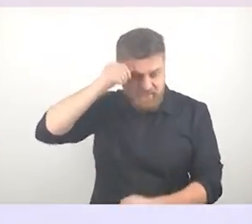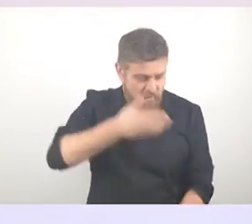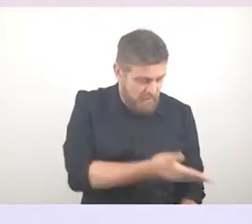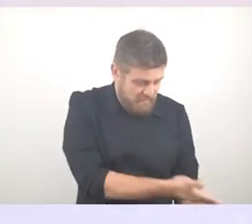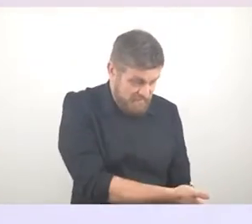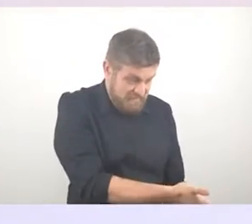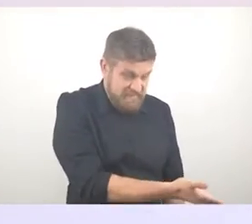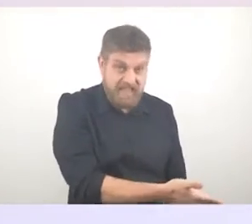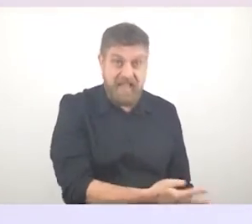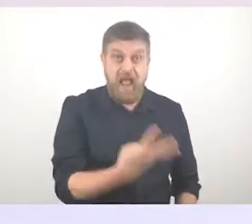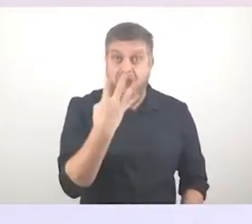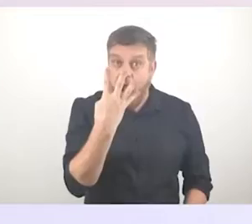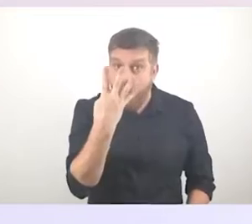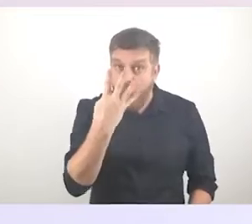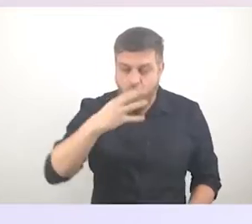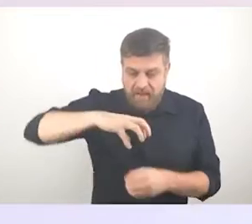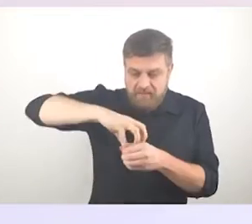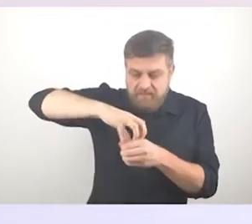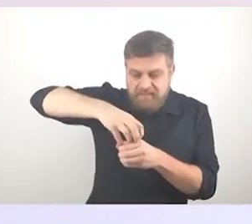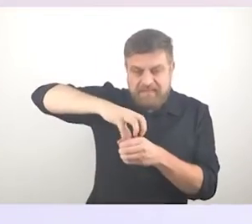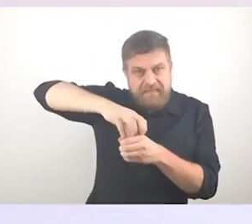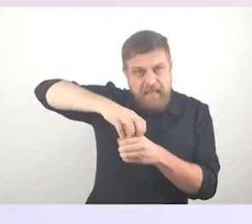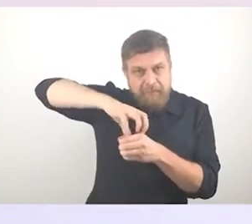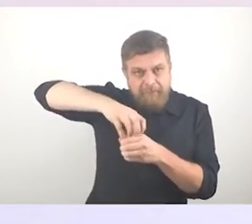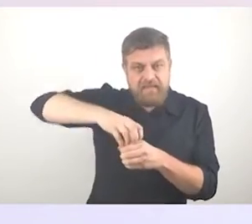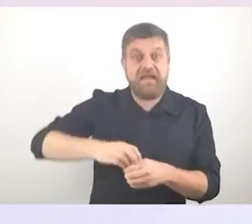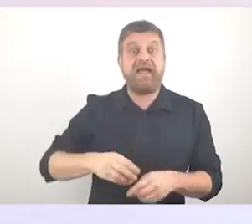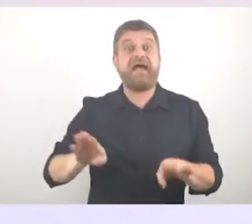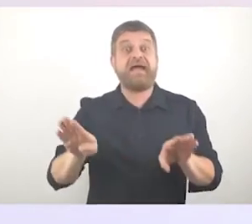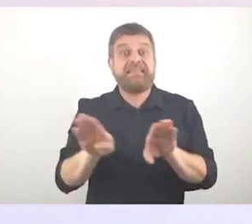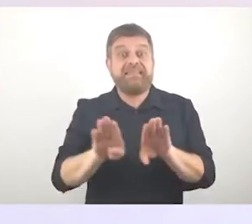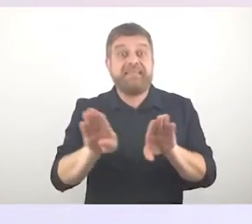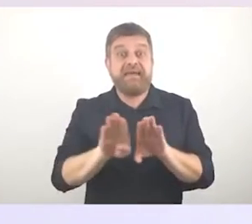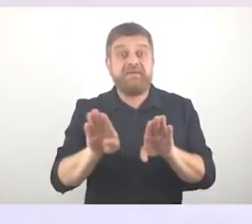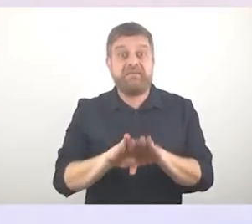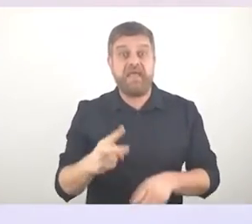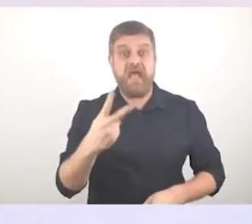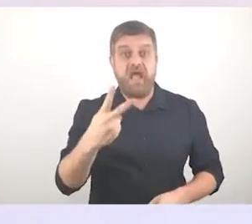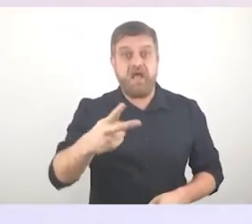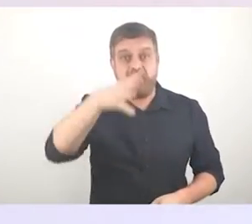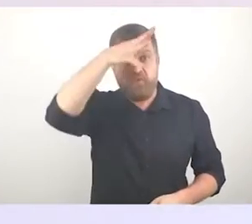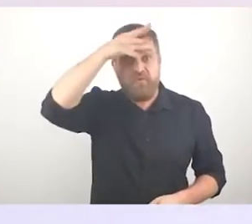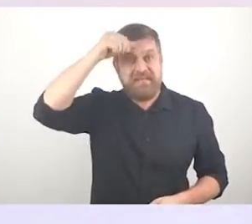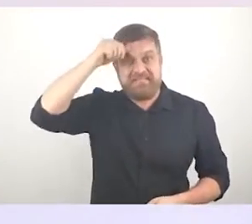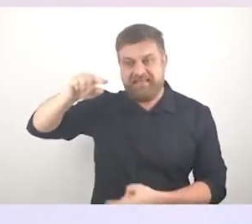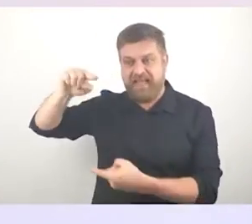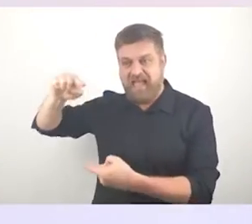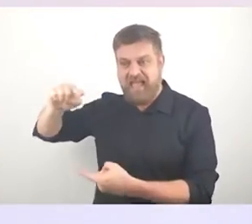de garrafa PET, precisamos de quatro dessas daqui, e vamos precisar de